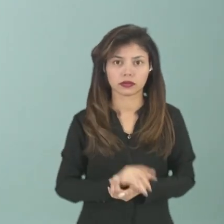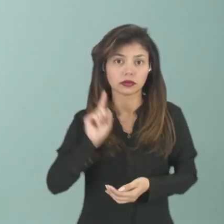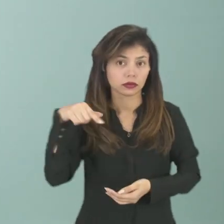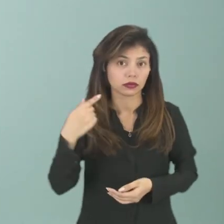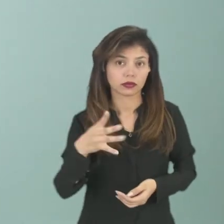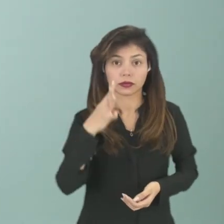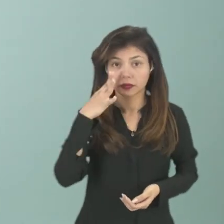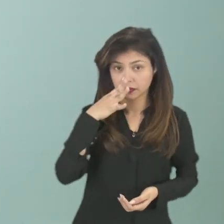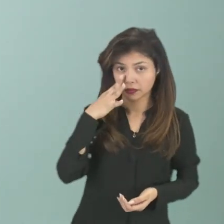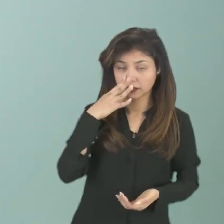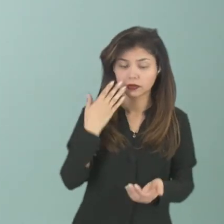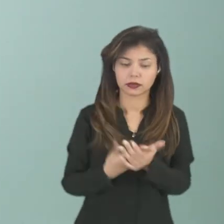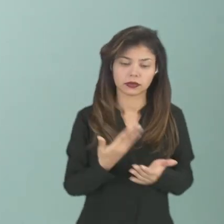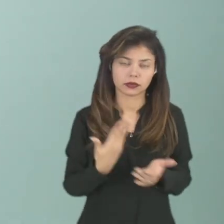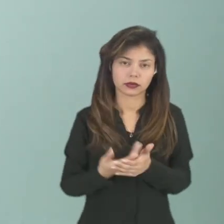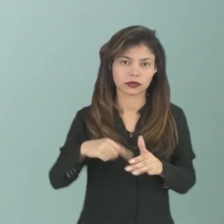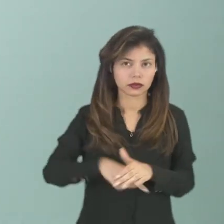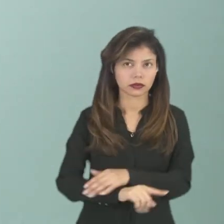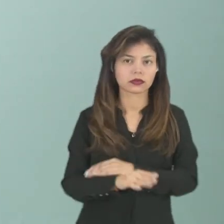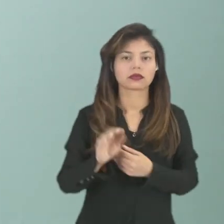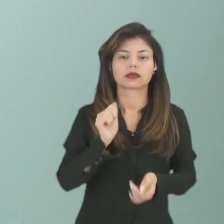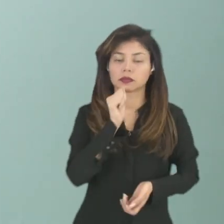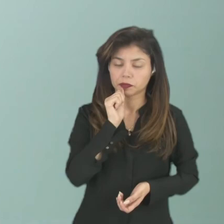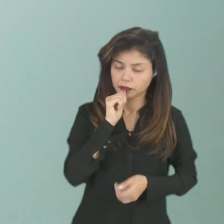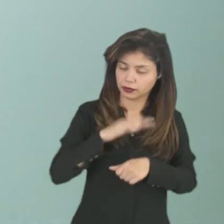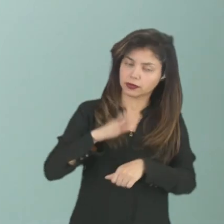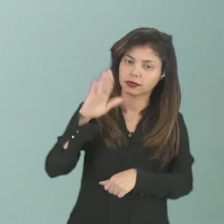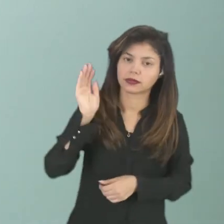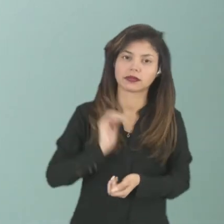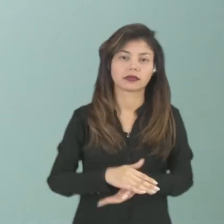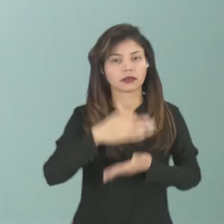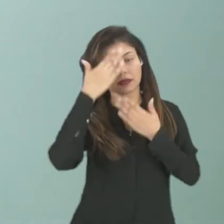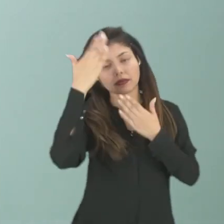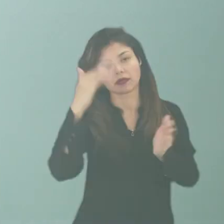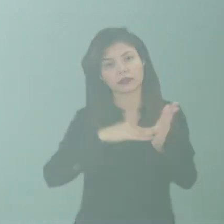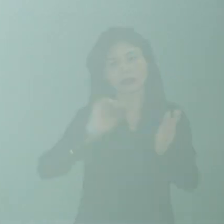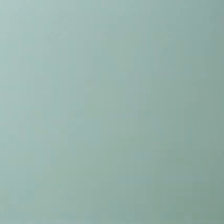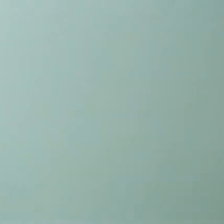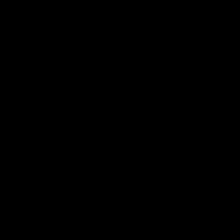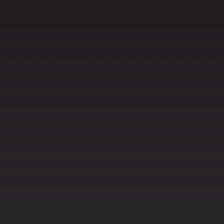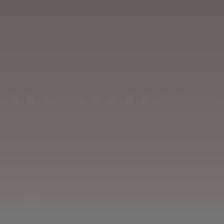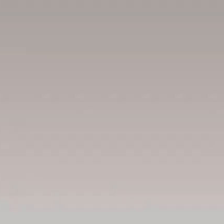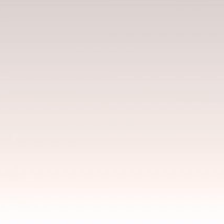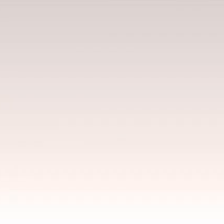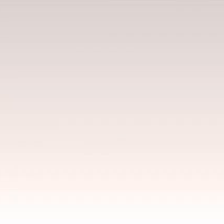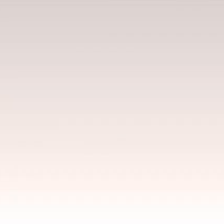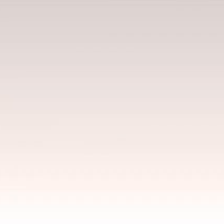lá você vai assistir essa aula na íntegra e também vai ter mais aulas, ok? Muito obrigado, até a próxima.